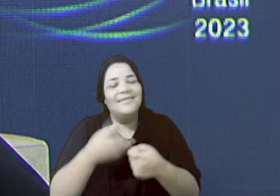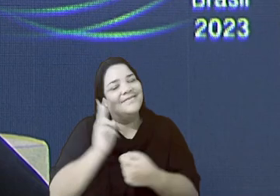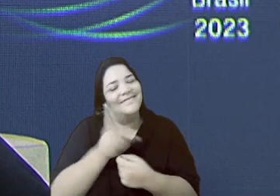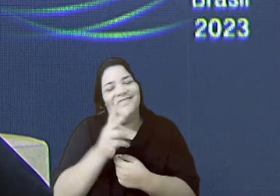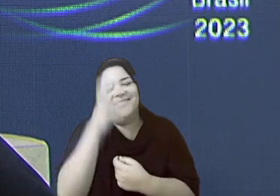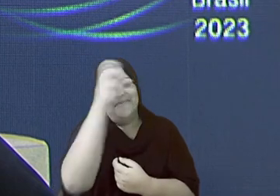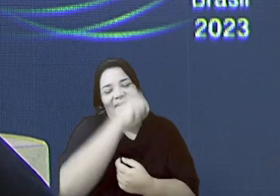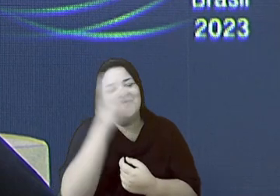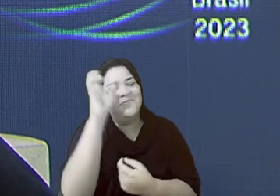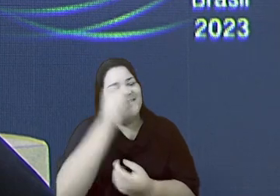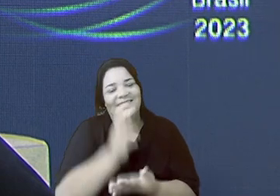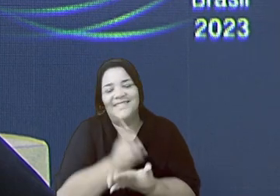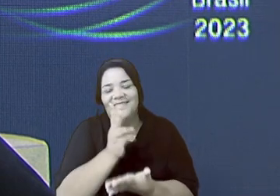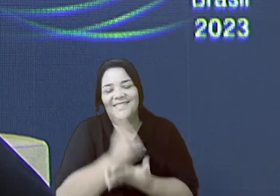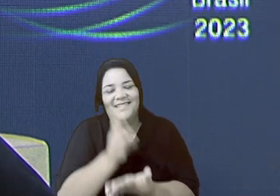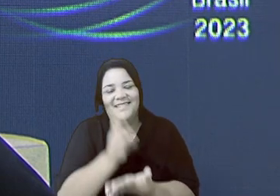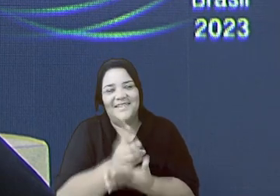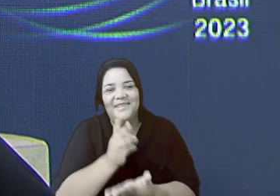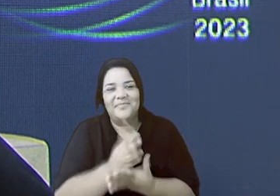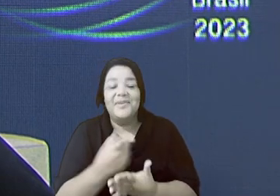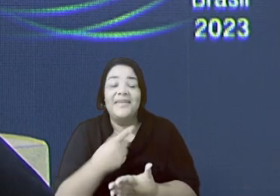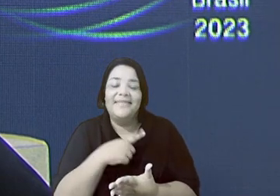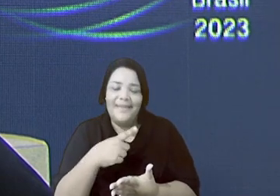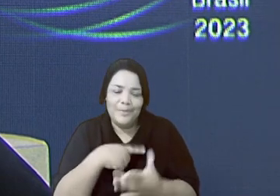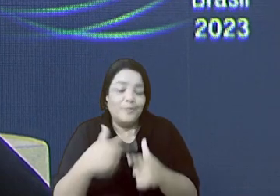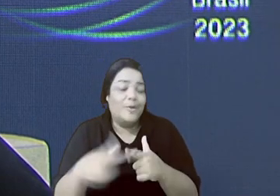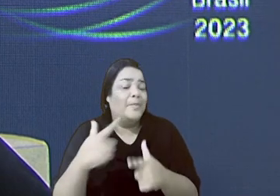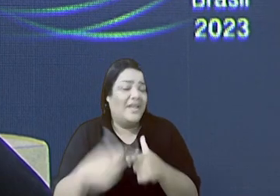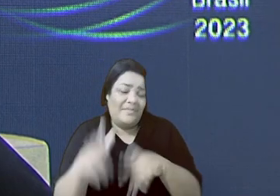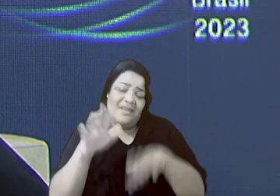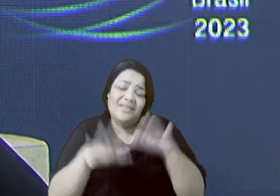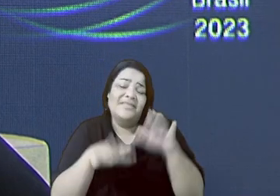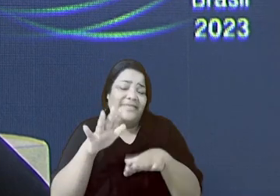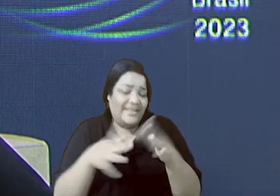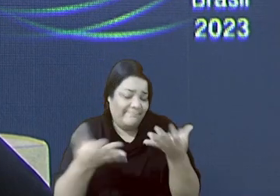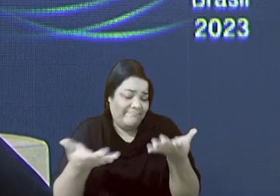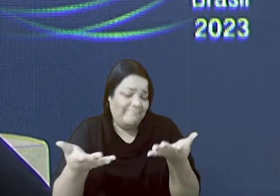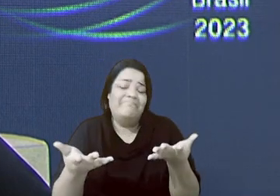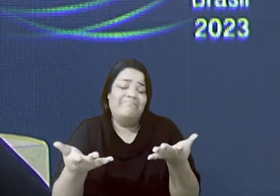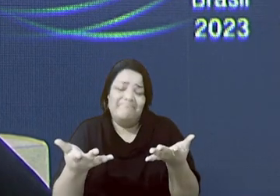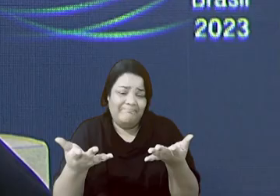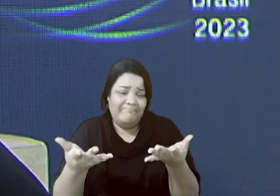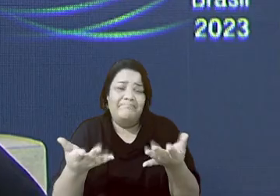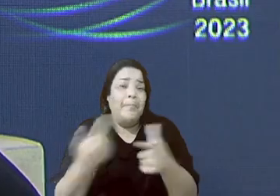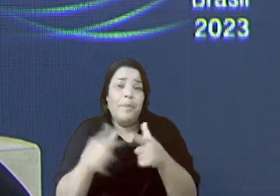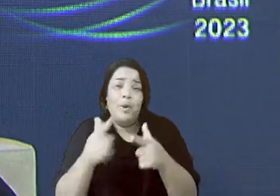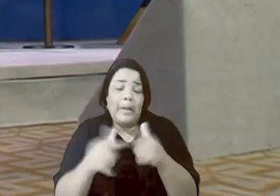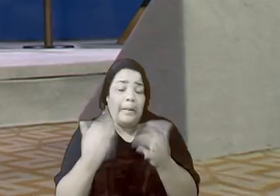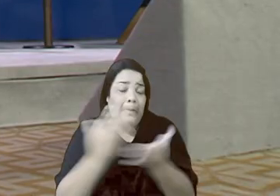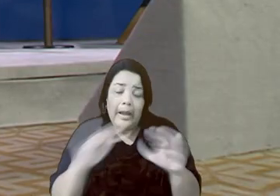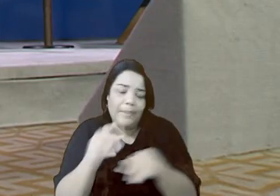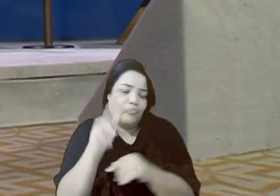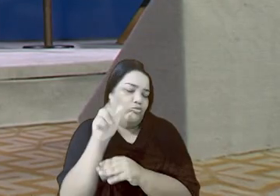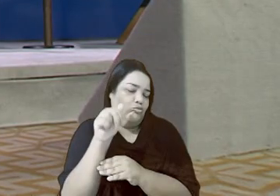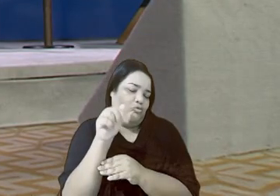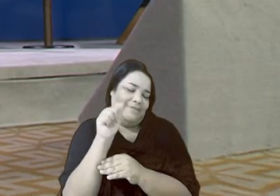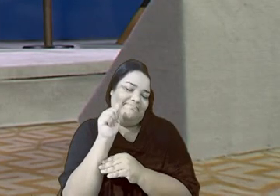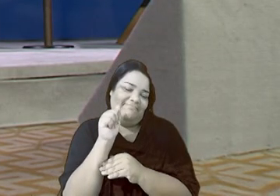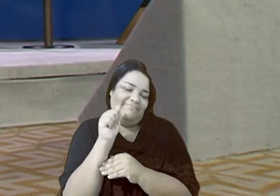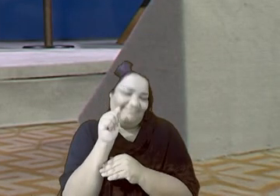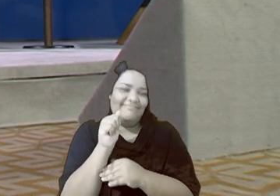cada fase passando por essas arrebentações que não acabam nunca né para manter a empresa em foram crescimento boa Marcelo